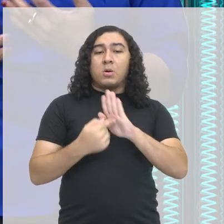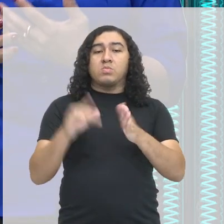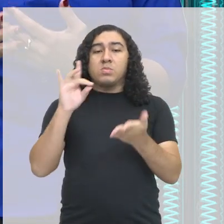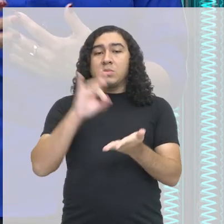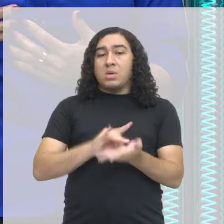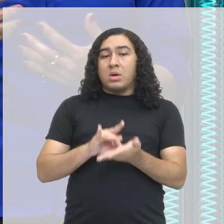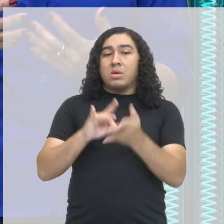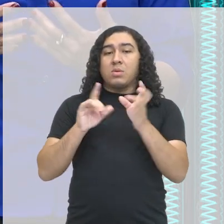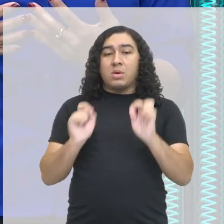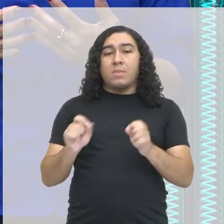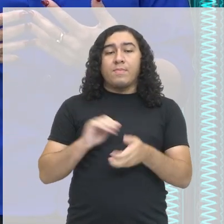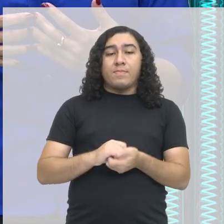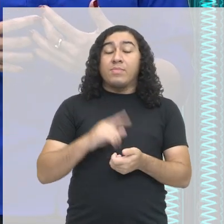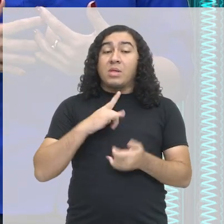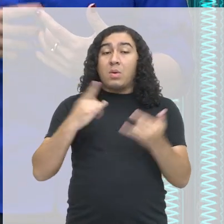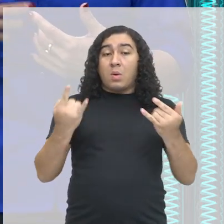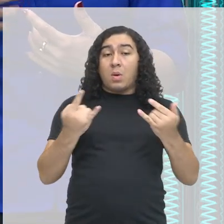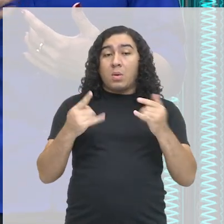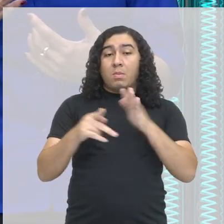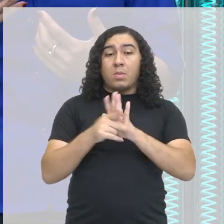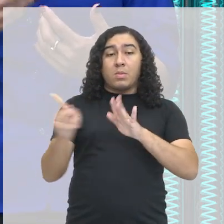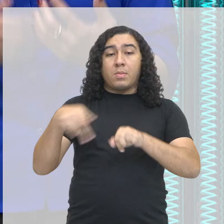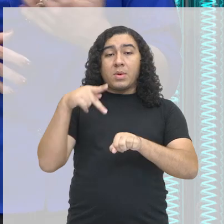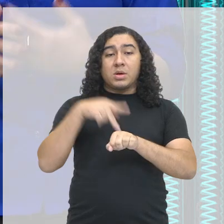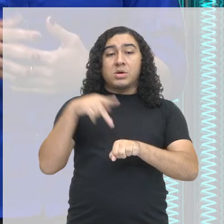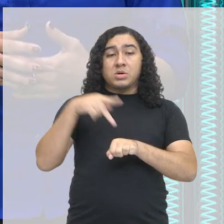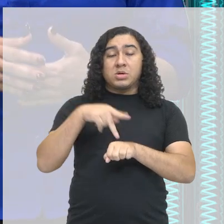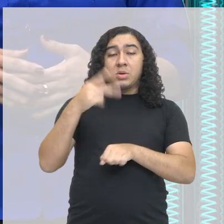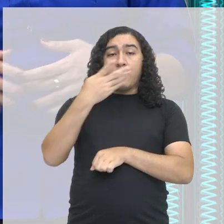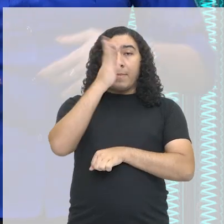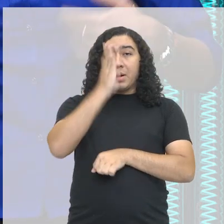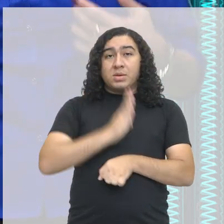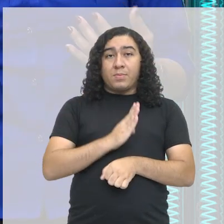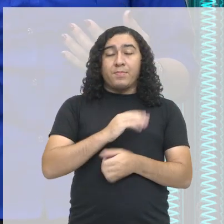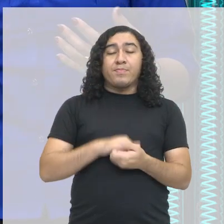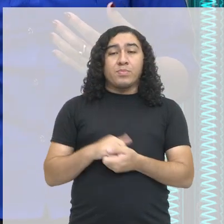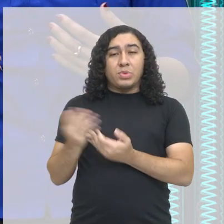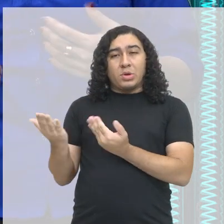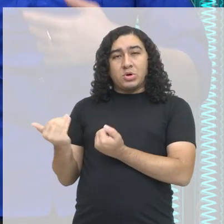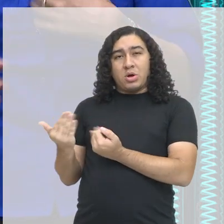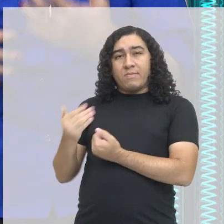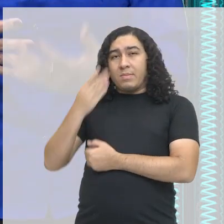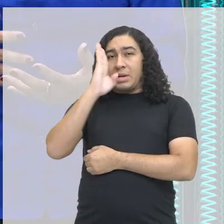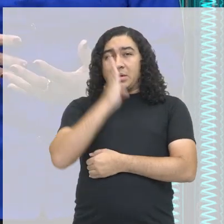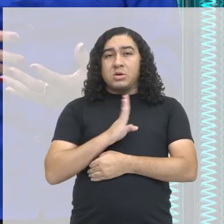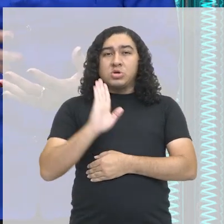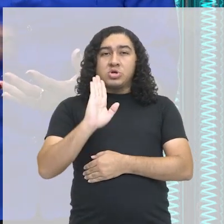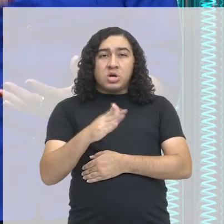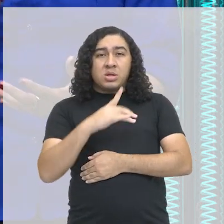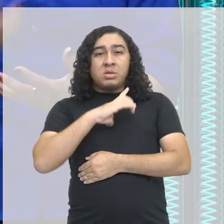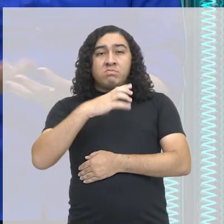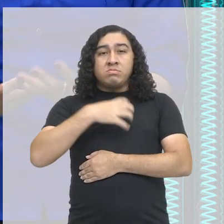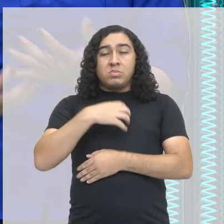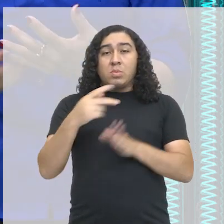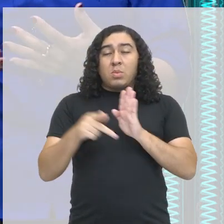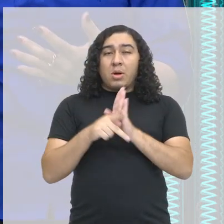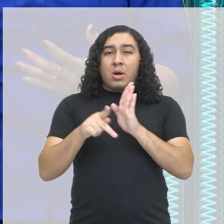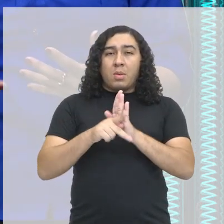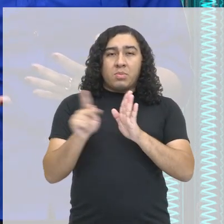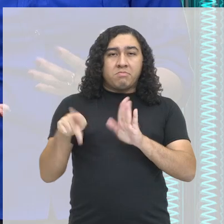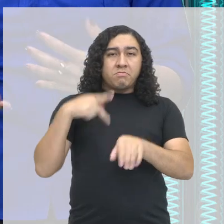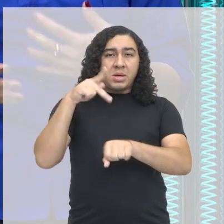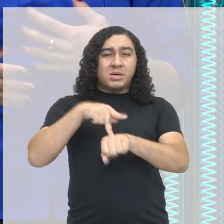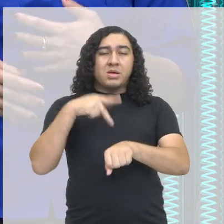certo, o rock brasileiro. Os jovens brasileiros já ouviam o rock internacional dos Estados Unidos,